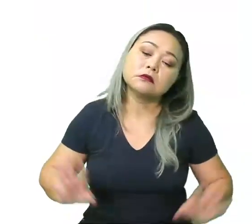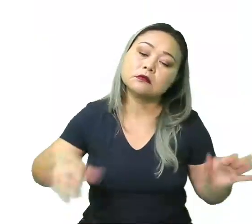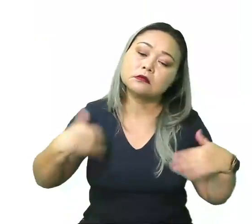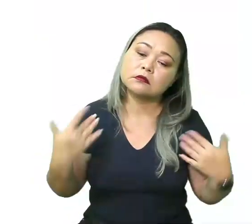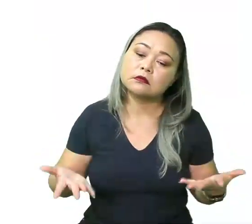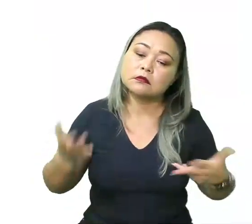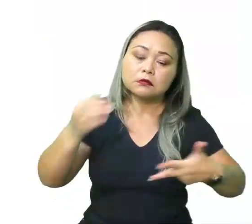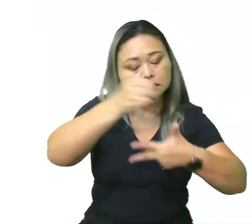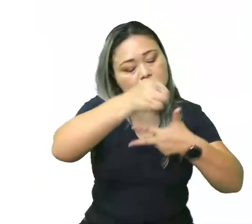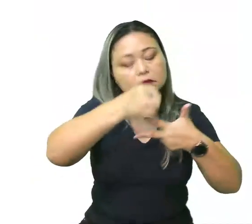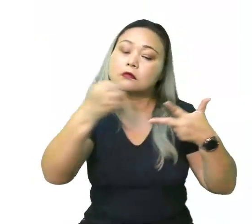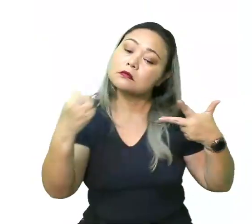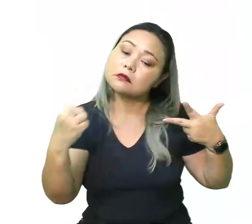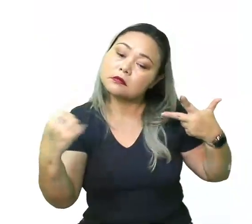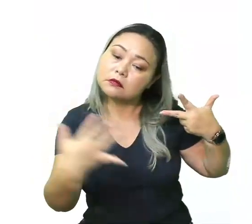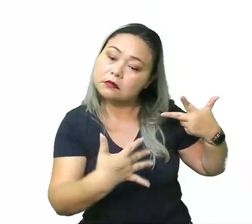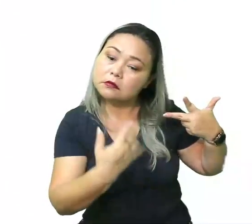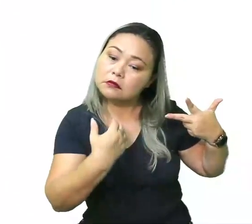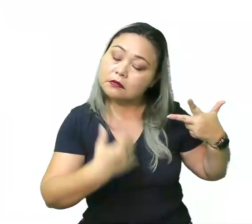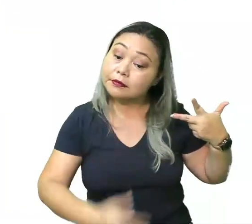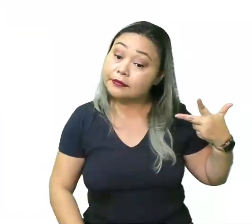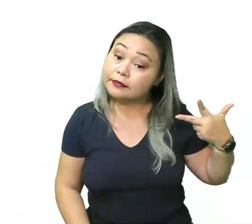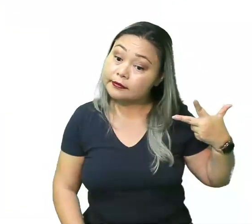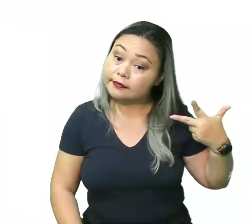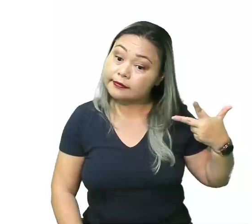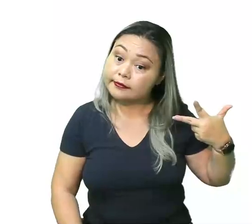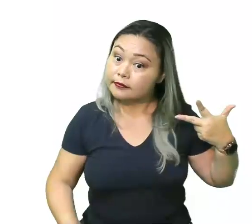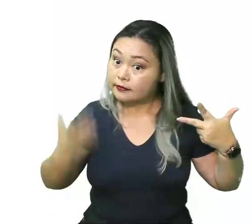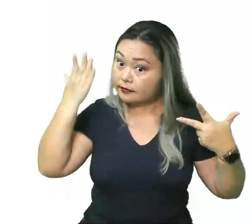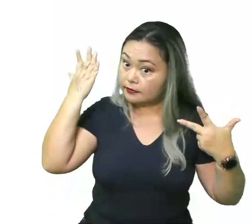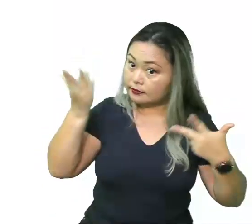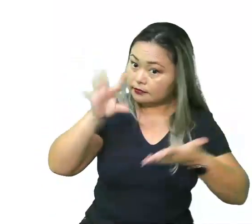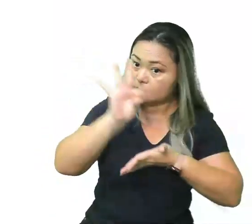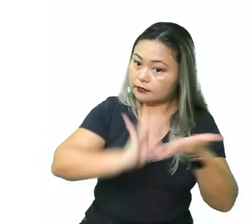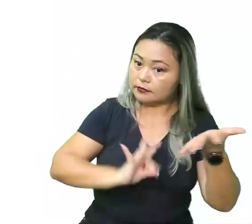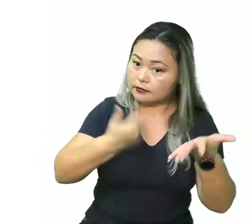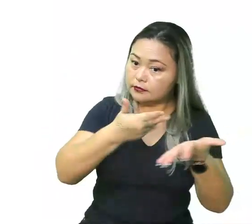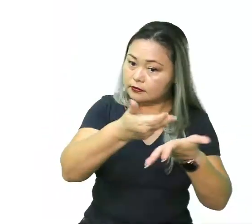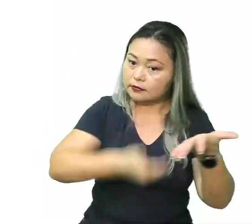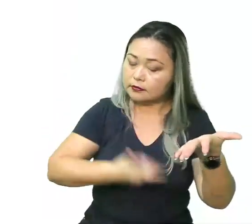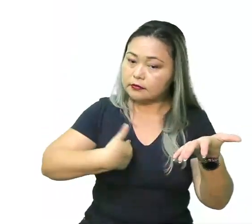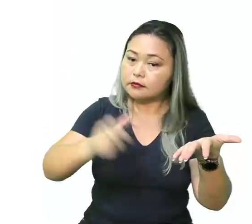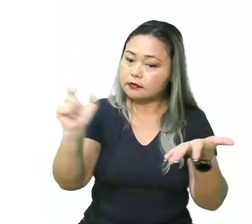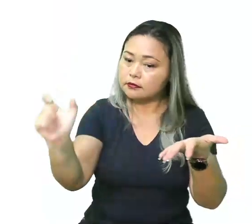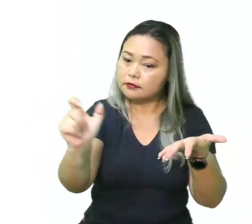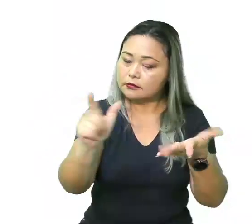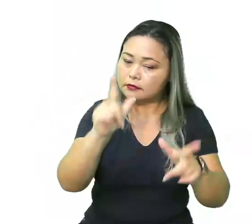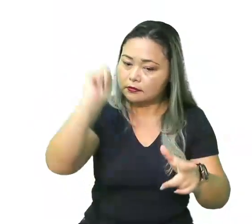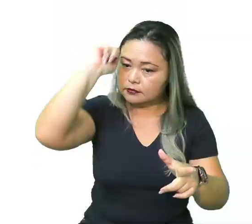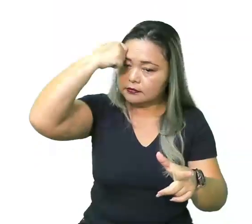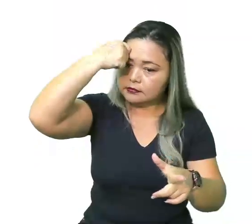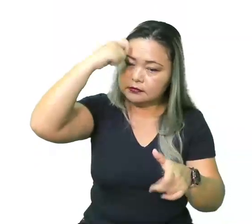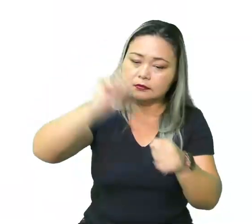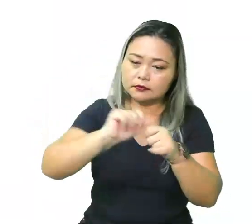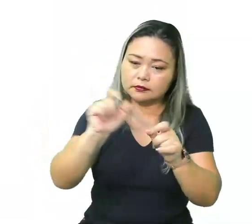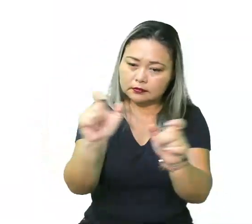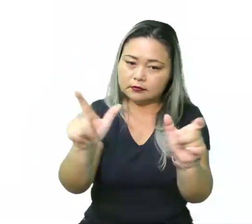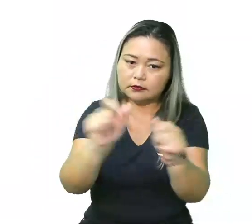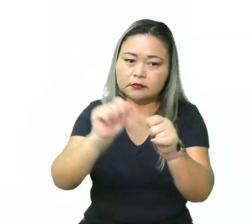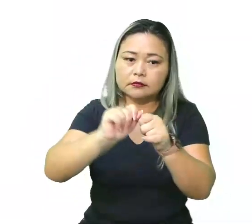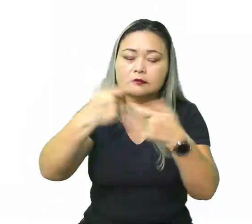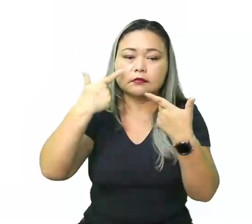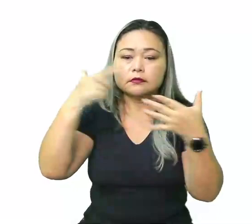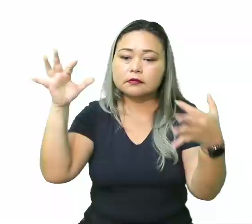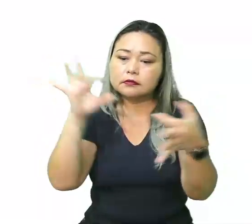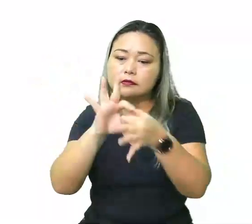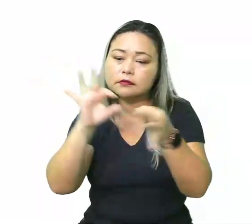Agora, uma questãozinha do Enem, você tem aqui. No texto a seguir, estão em negrito termos correspondentes